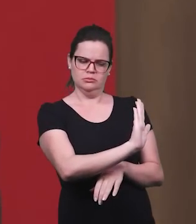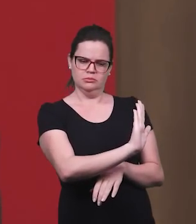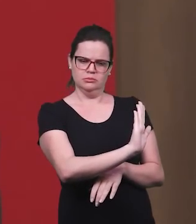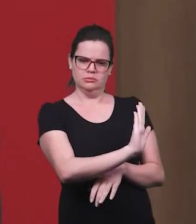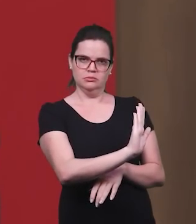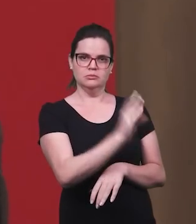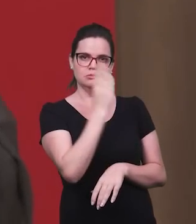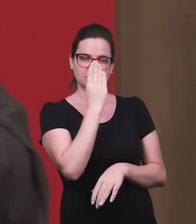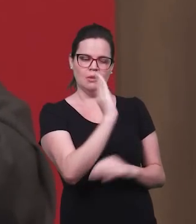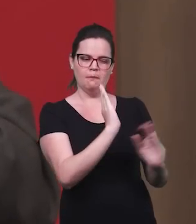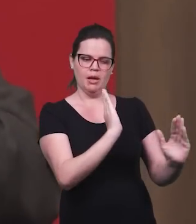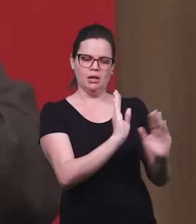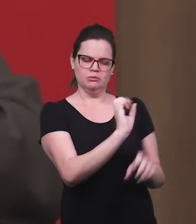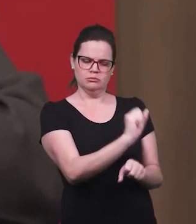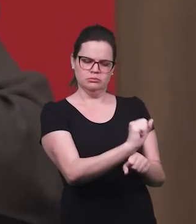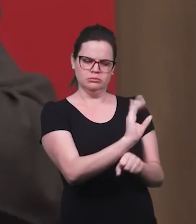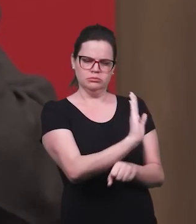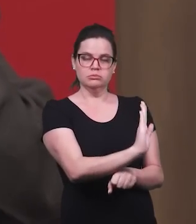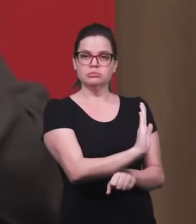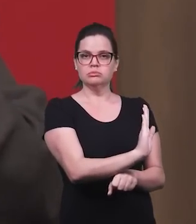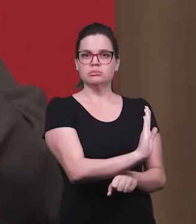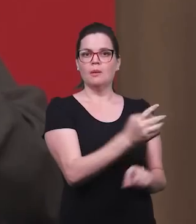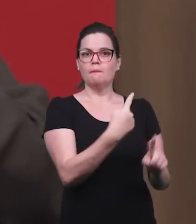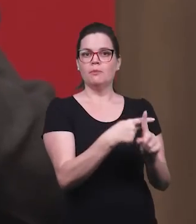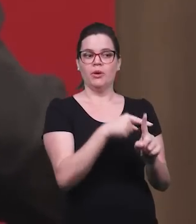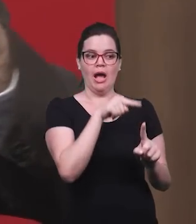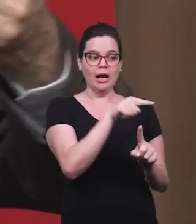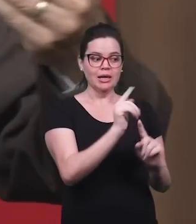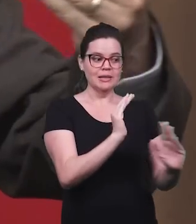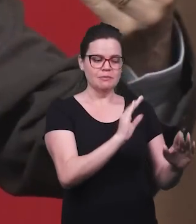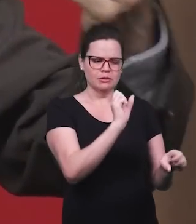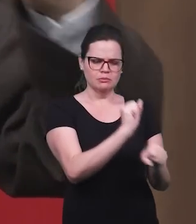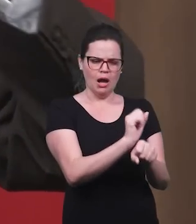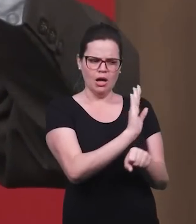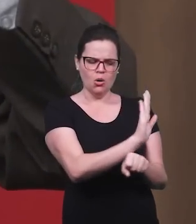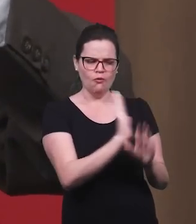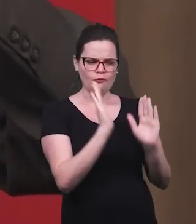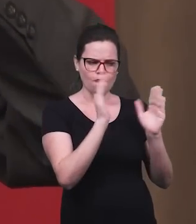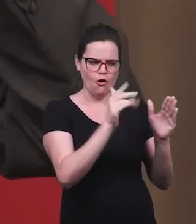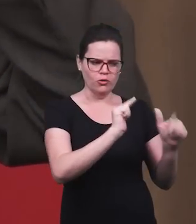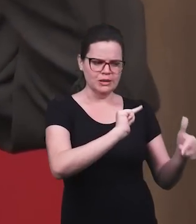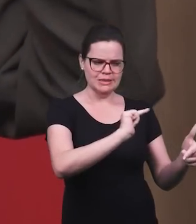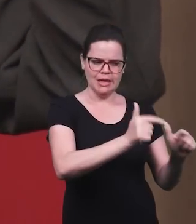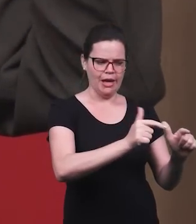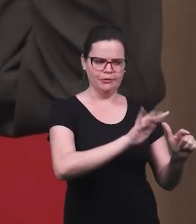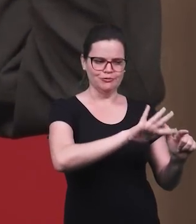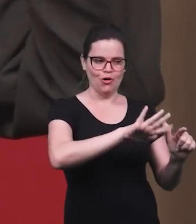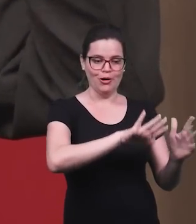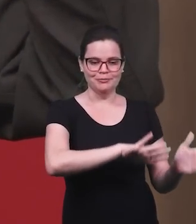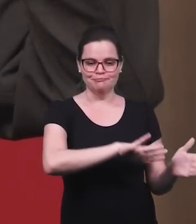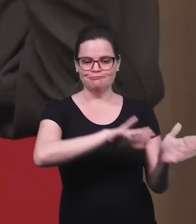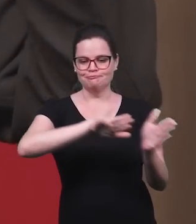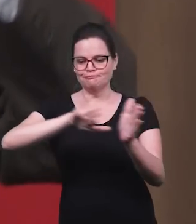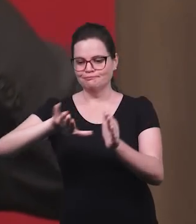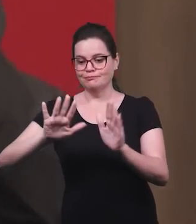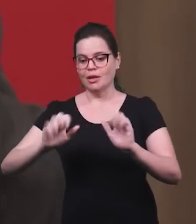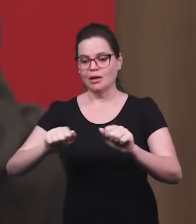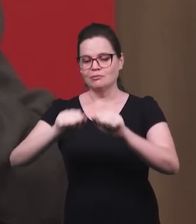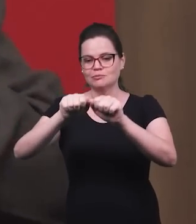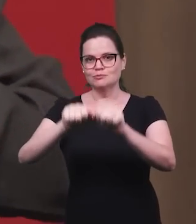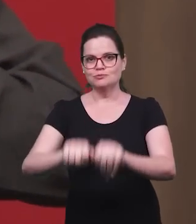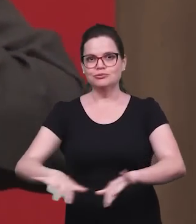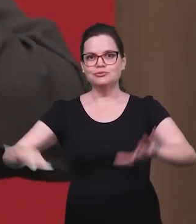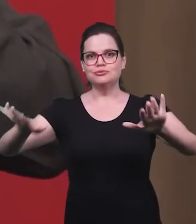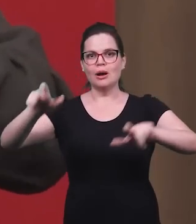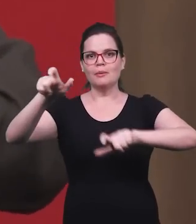determinado momento, porque na sua rejeição abriu a porta para o mundo inteiro. Ou